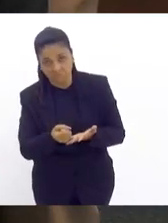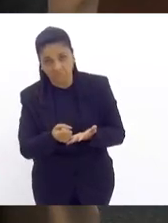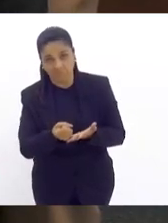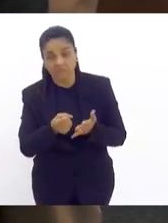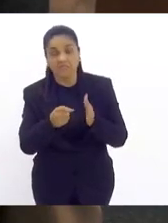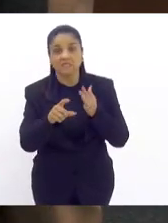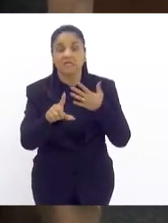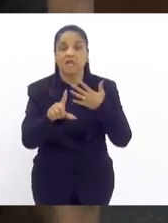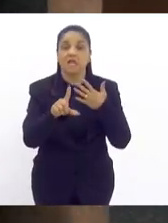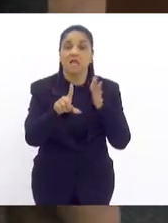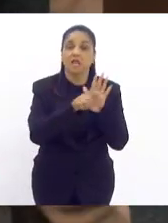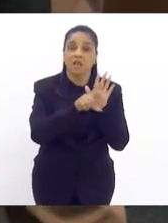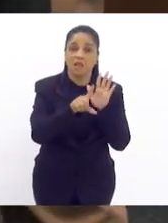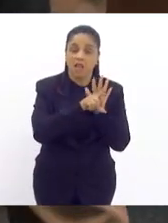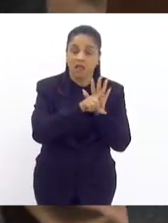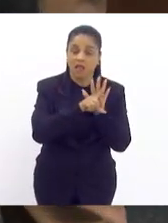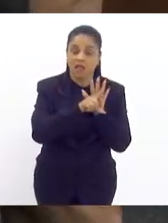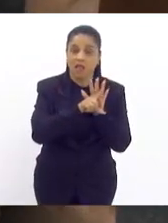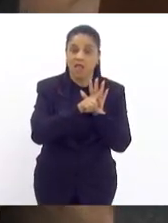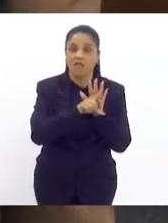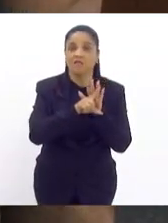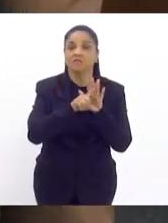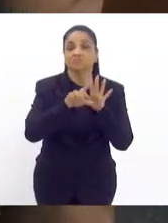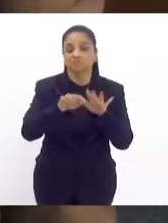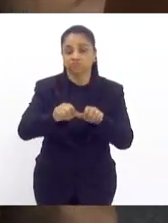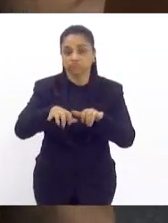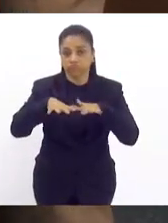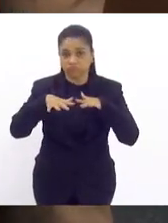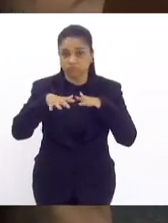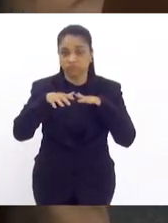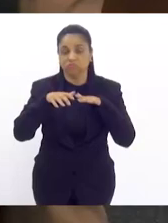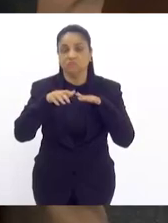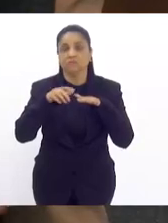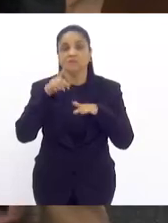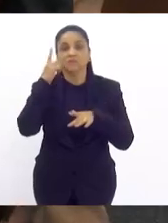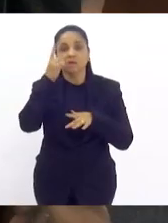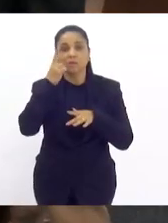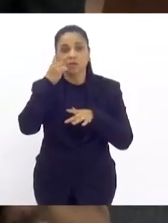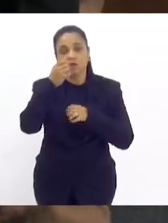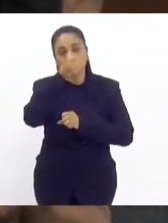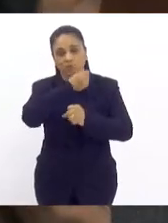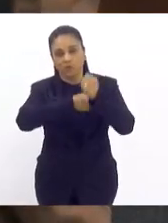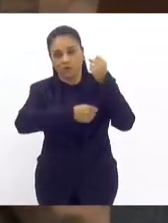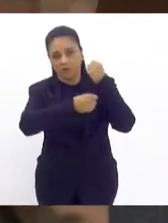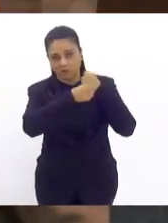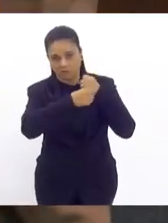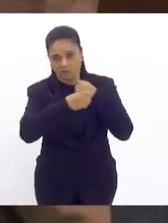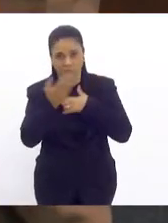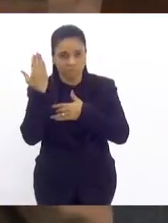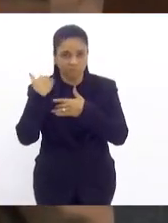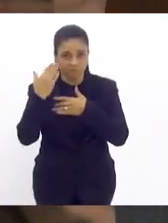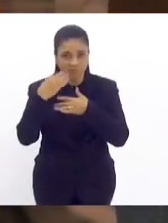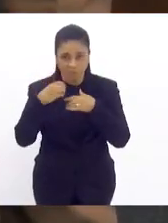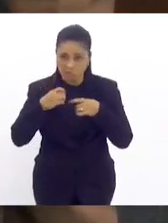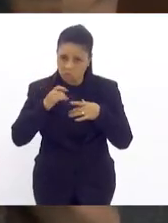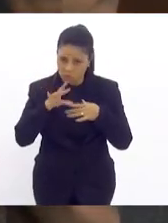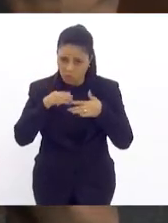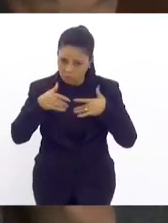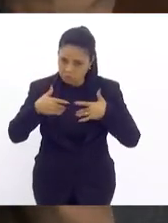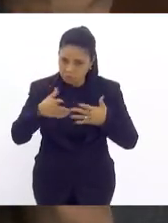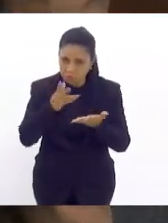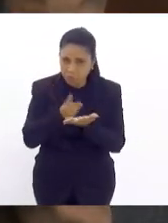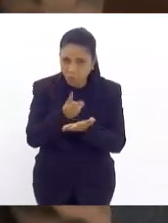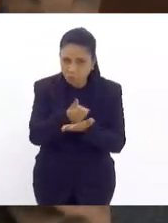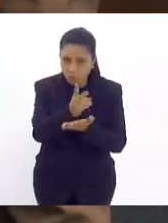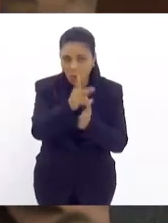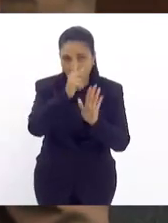legislatura anterior de Deputado da legislatura anterior É só tocar o barco para frente